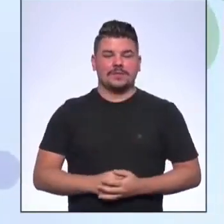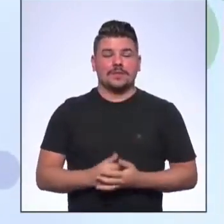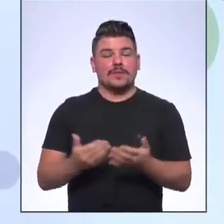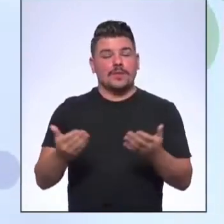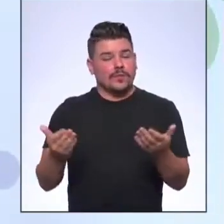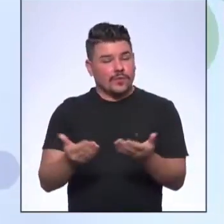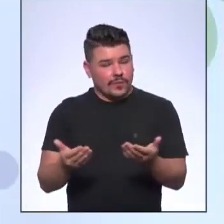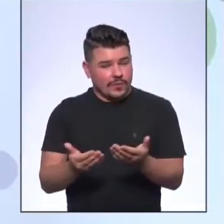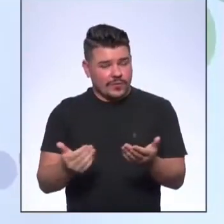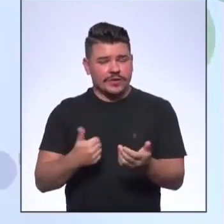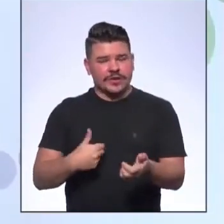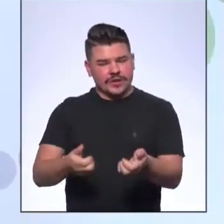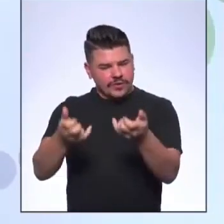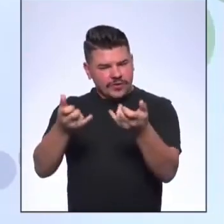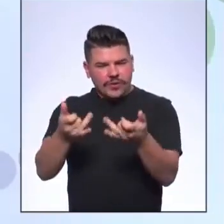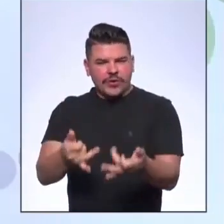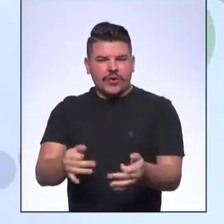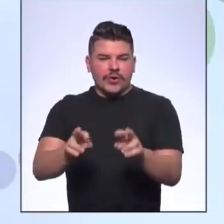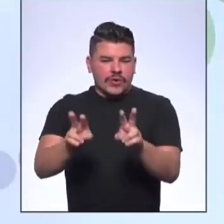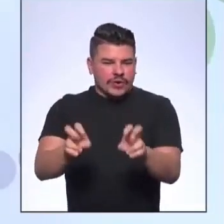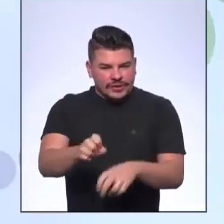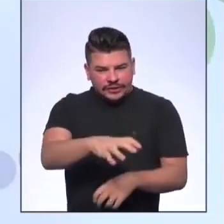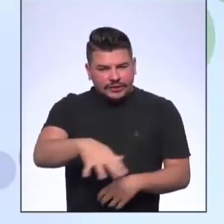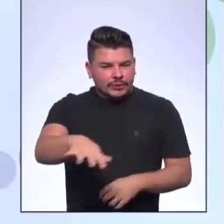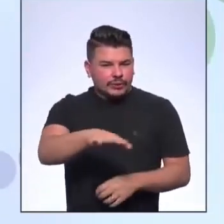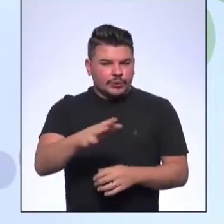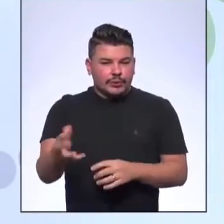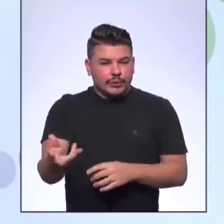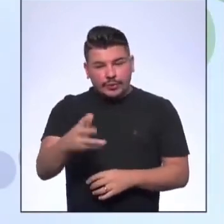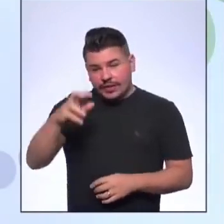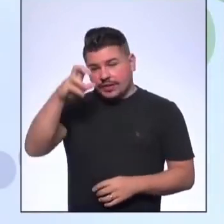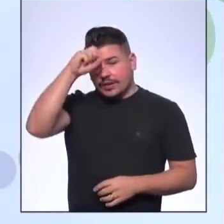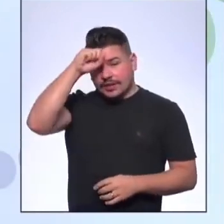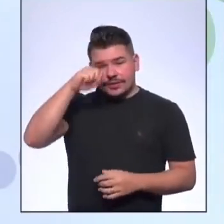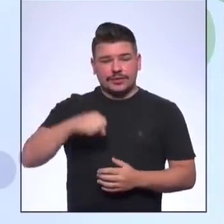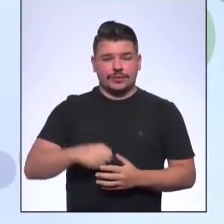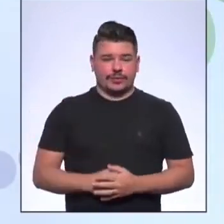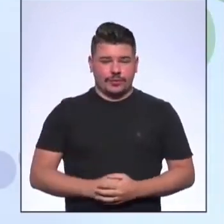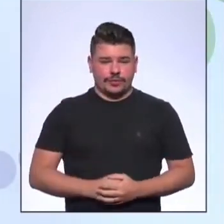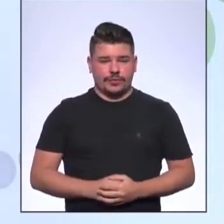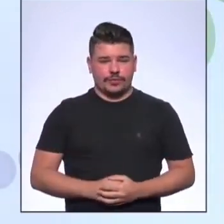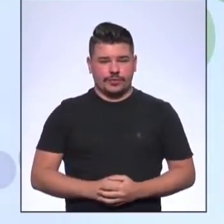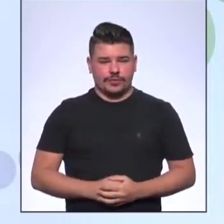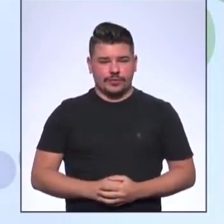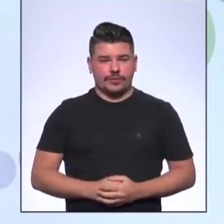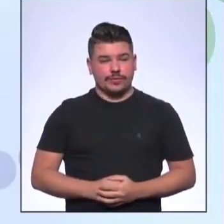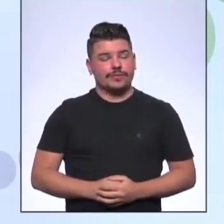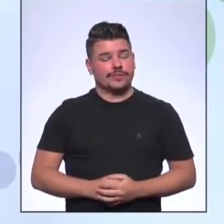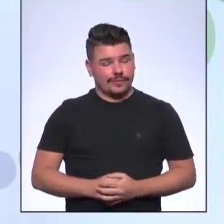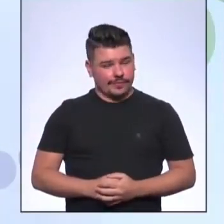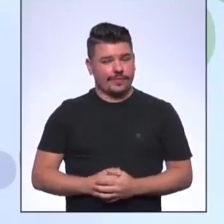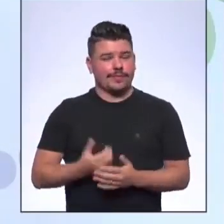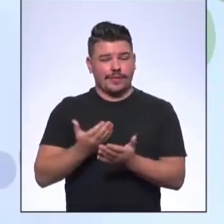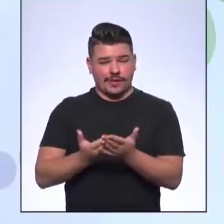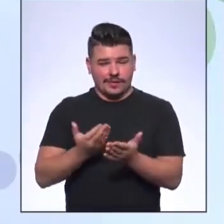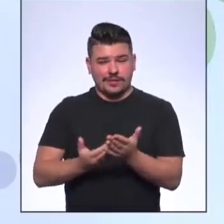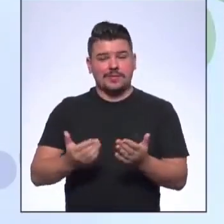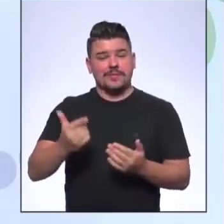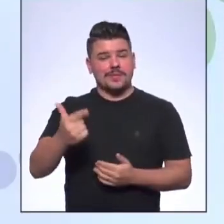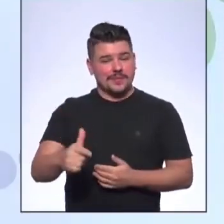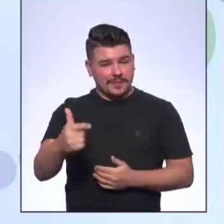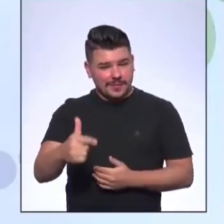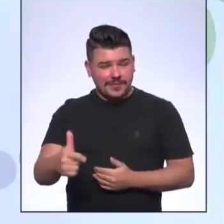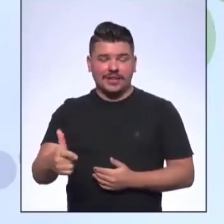inicia a habilidade. Lembra que depois na próxima aula a gente vai retomar essa habilidade, fazer mais exercício,